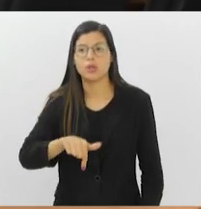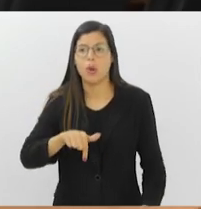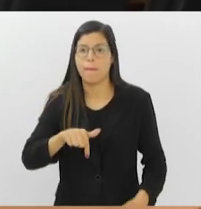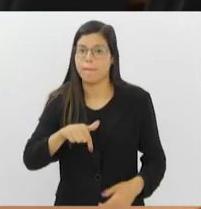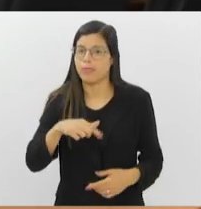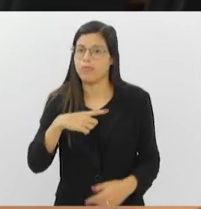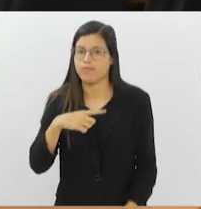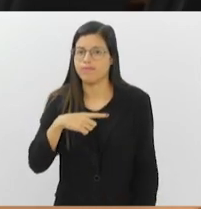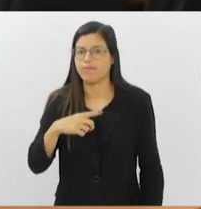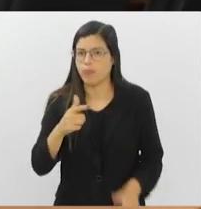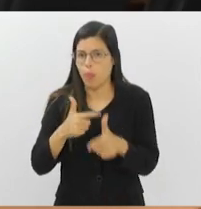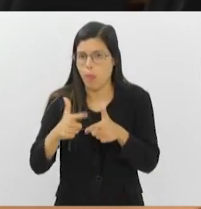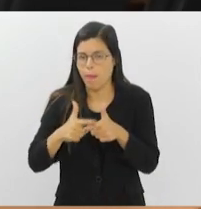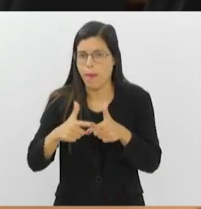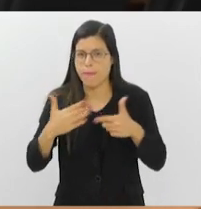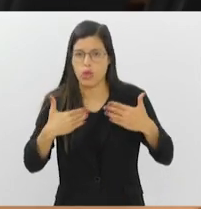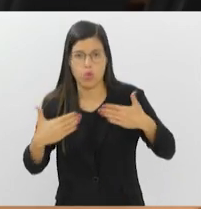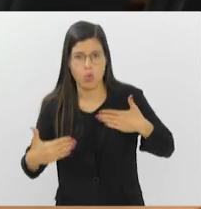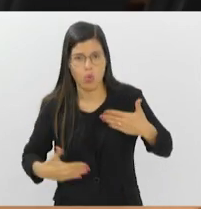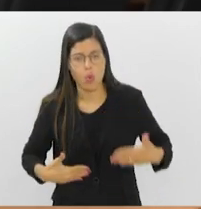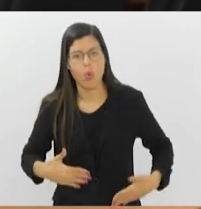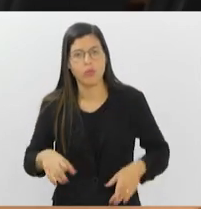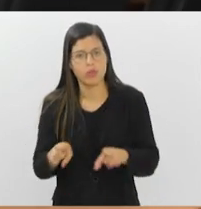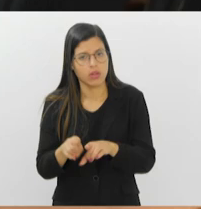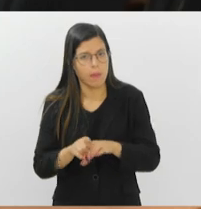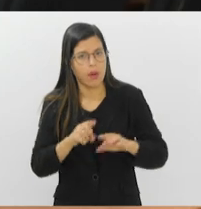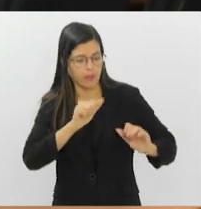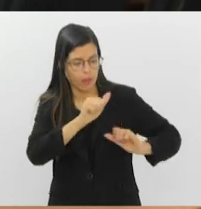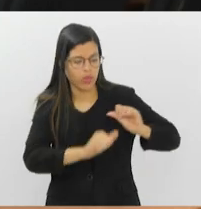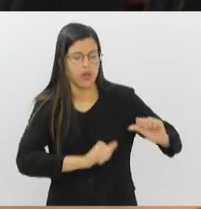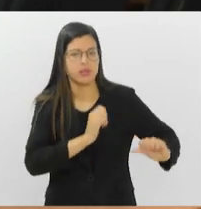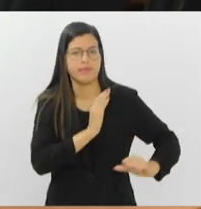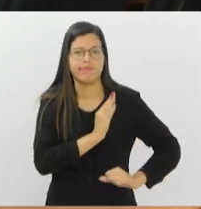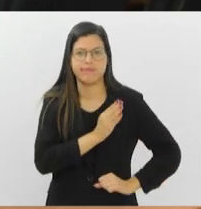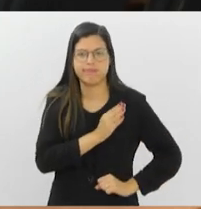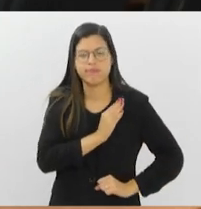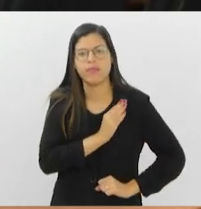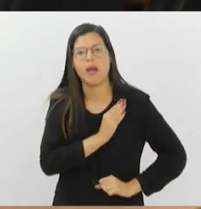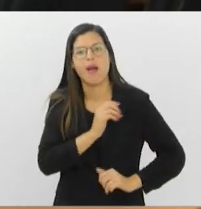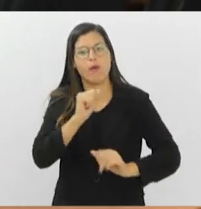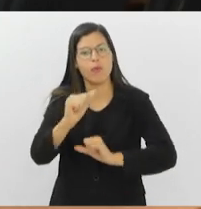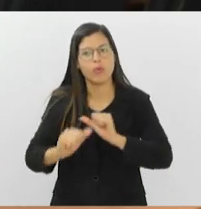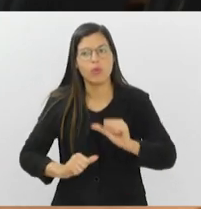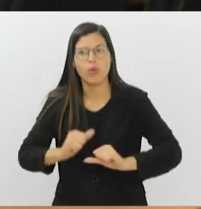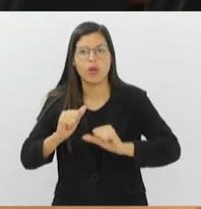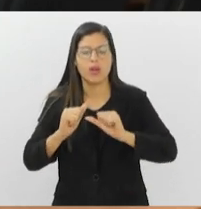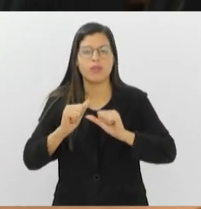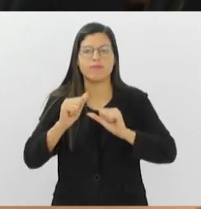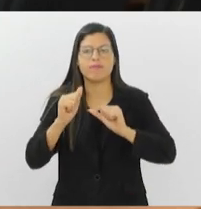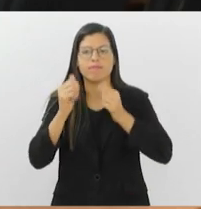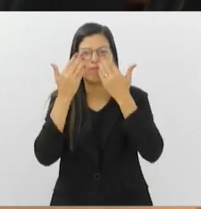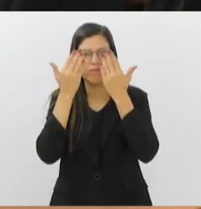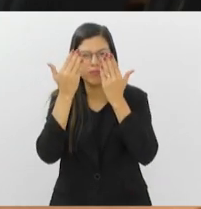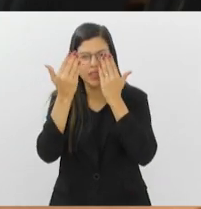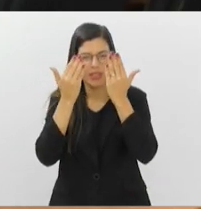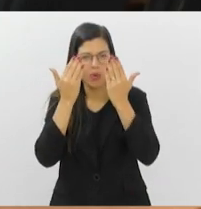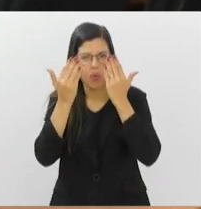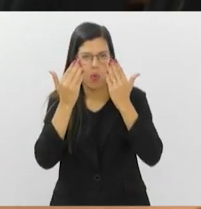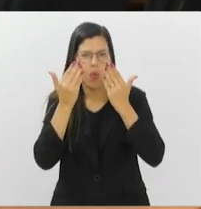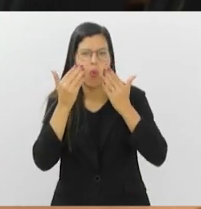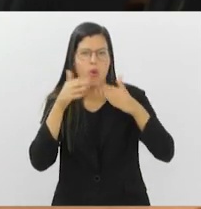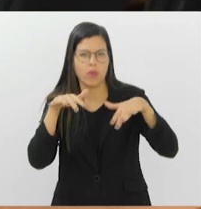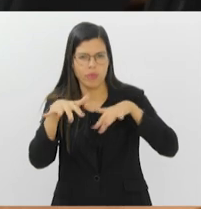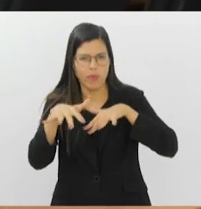problemas físicos alterações cardiovasculares e também alterações no desenvolvimento psicomotor e o texto dessa